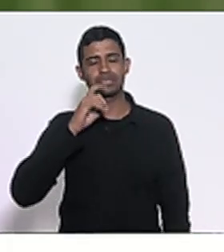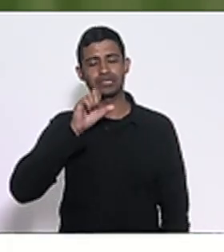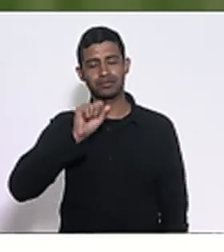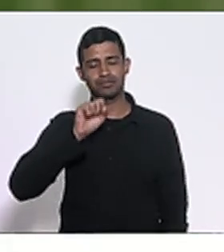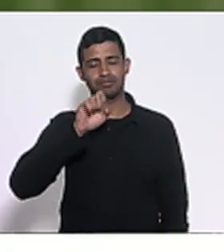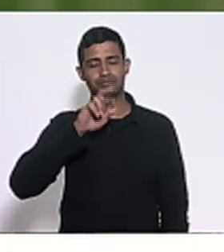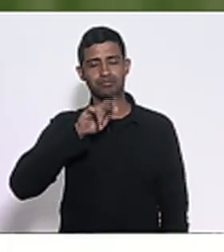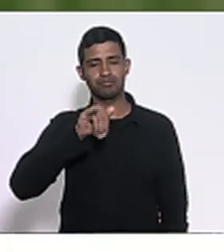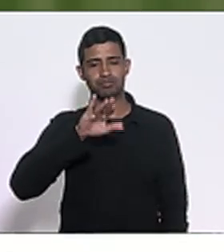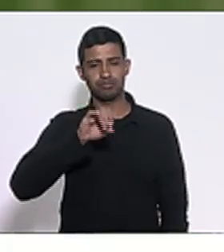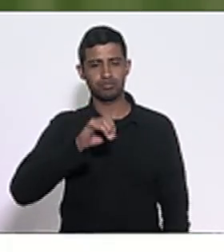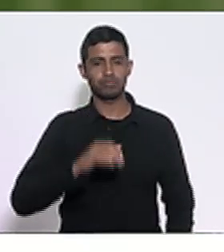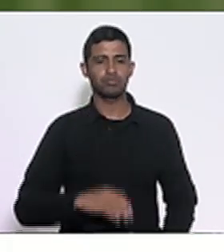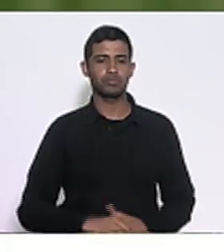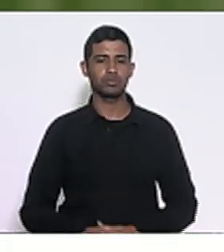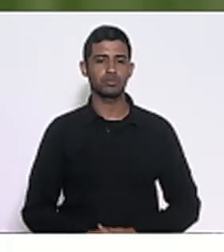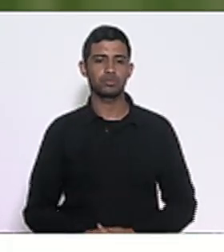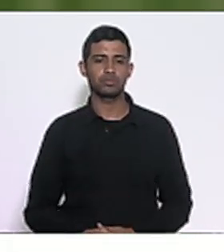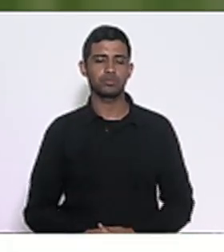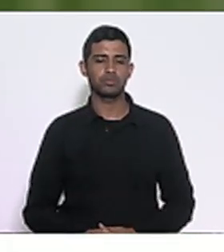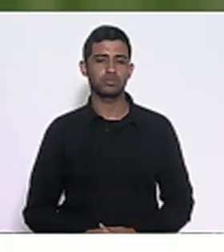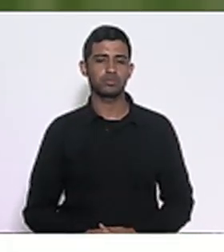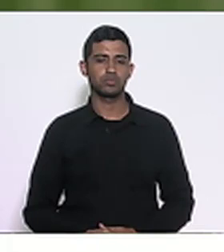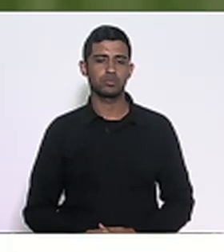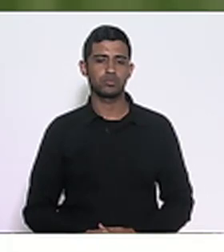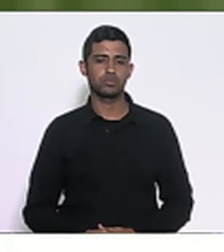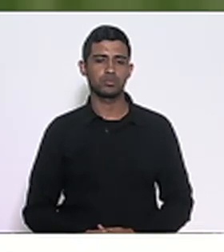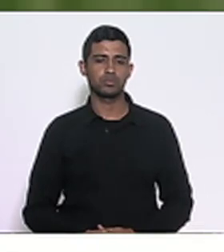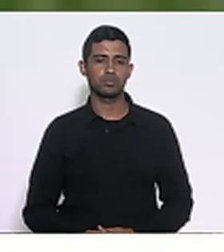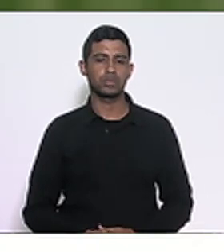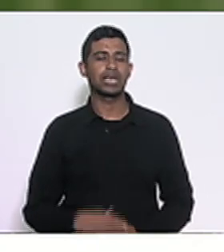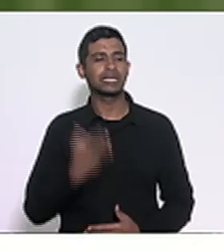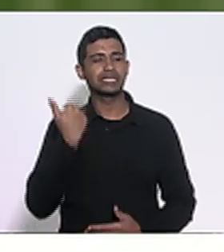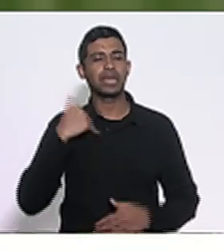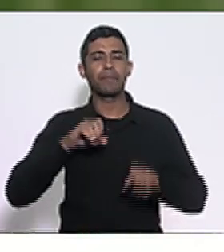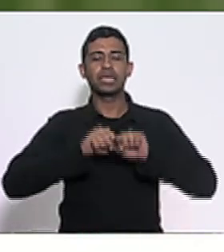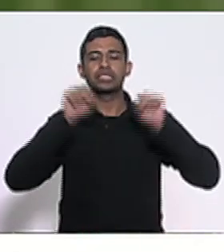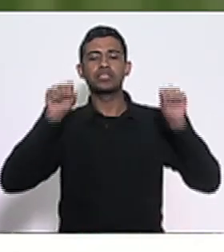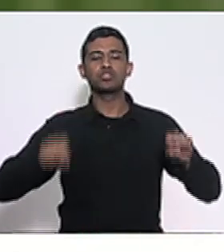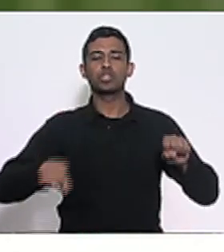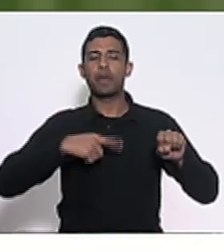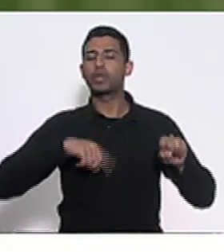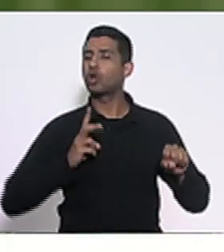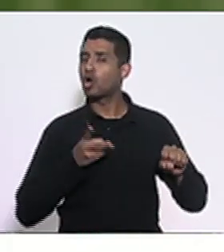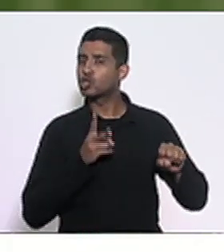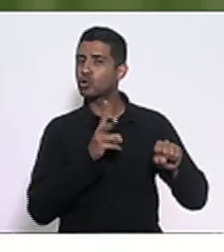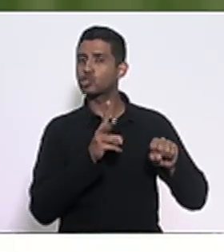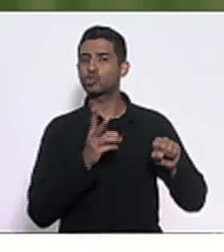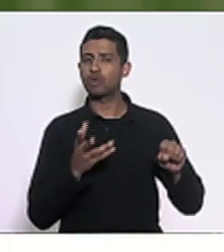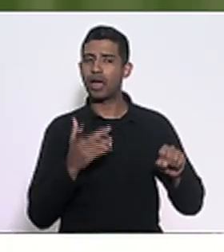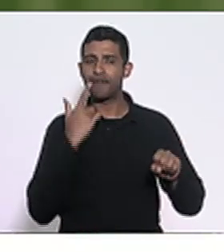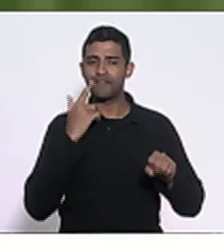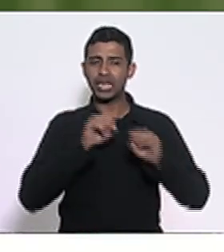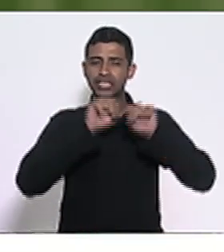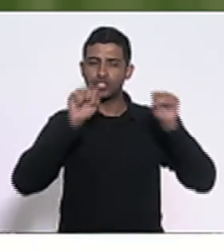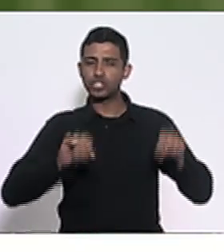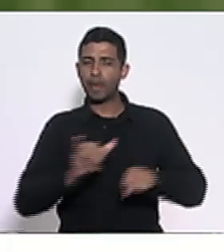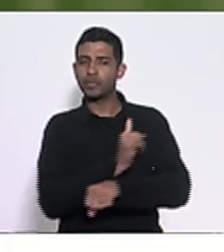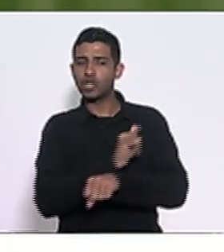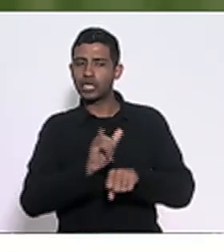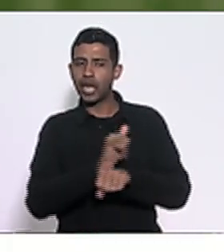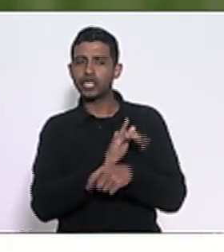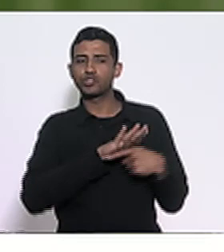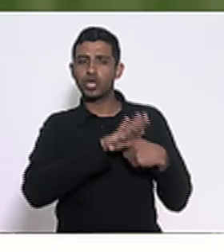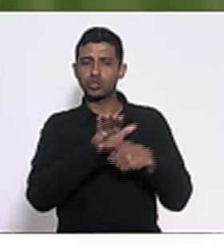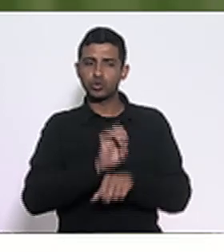para que traga economicidade, enfim. Então, tem, enfim, quais os sistemas que nós vamos manter? Quais são os sistemas que são estratégicos para o Estado?